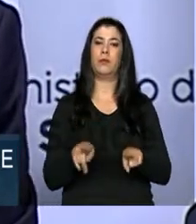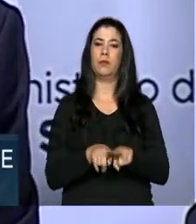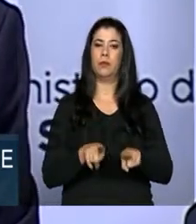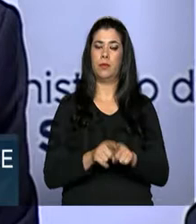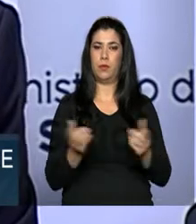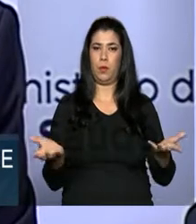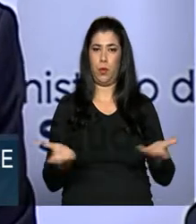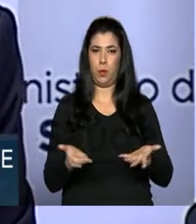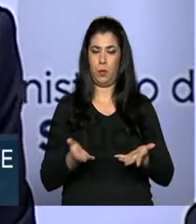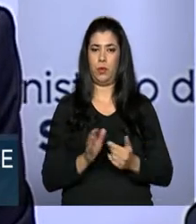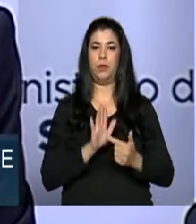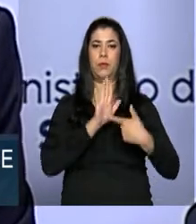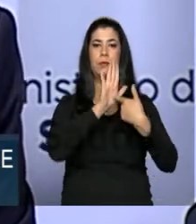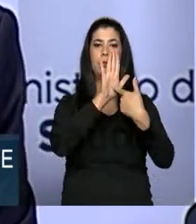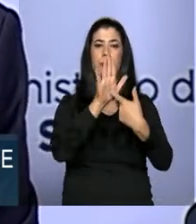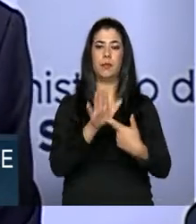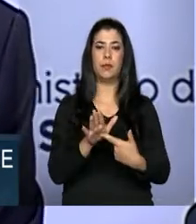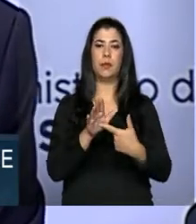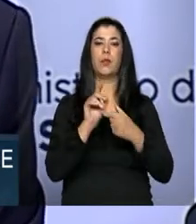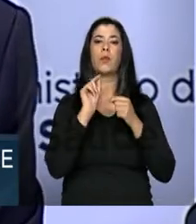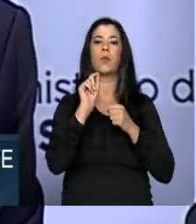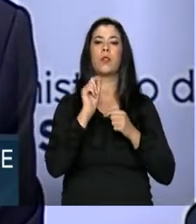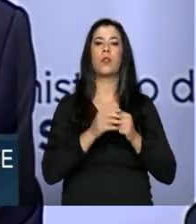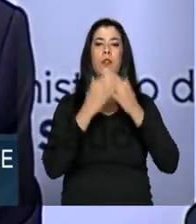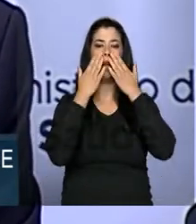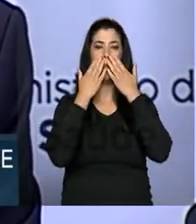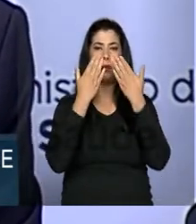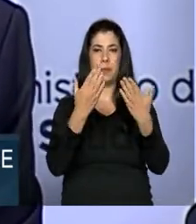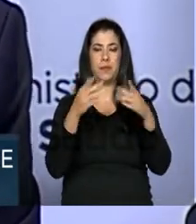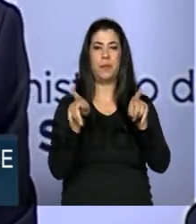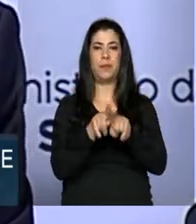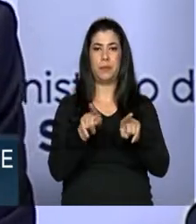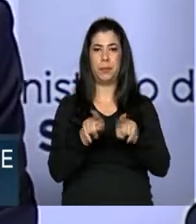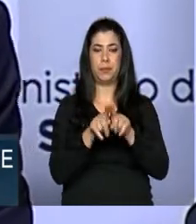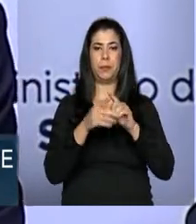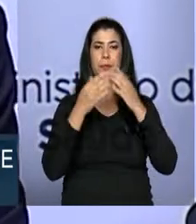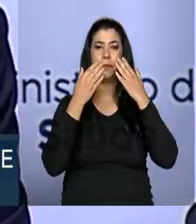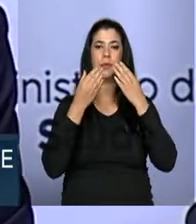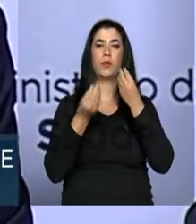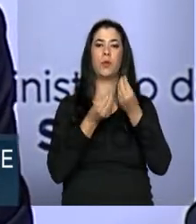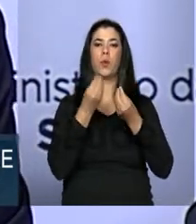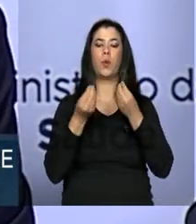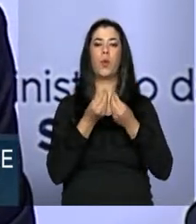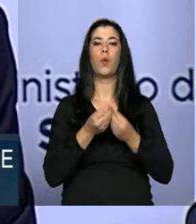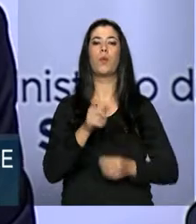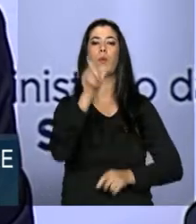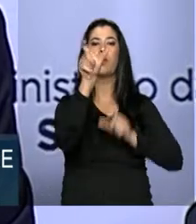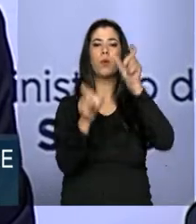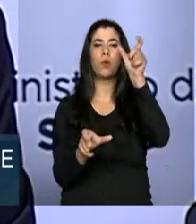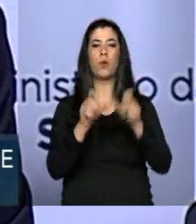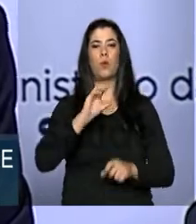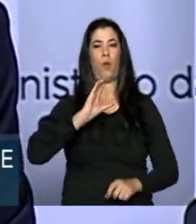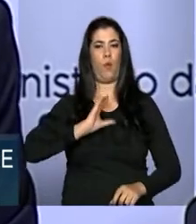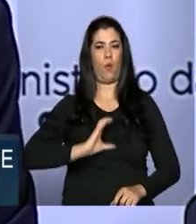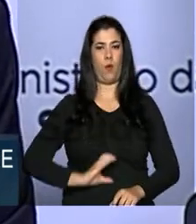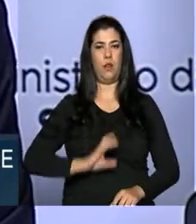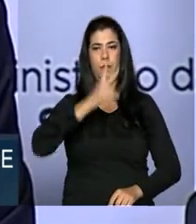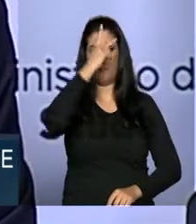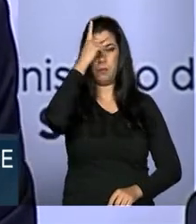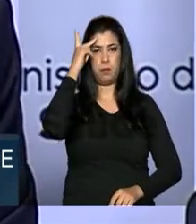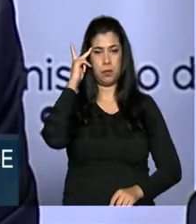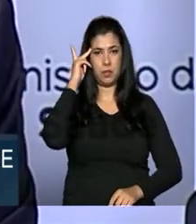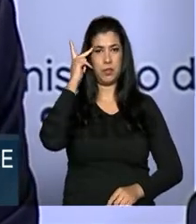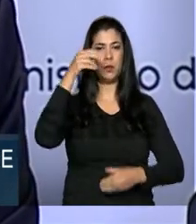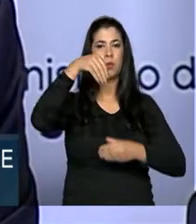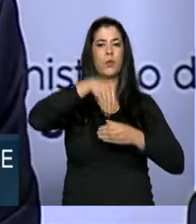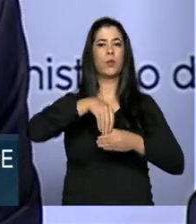nos restringir à apresentação das informações que se referem ao comportamento da população e dos fatores de risco